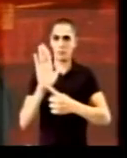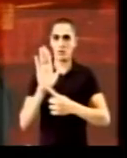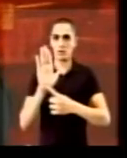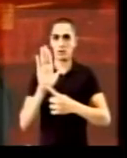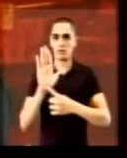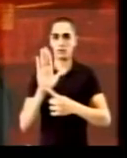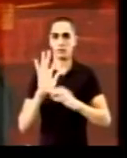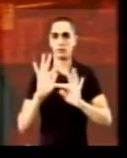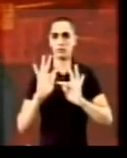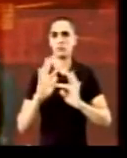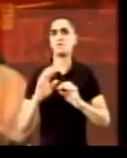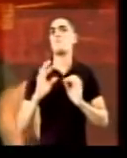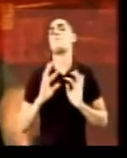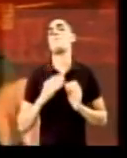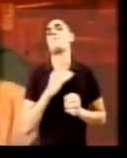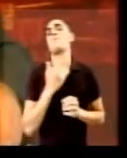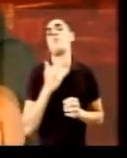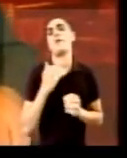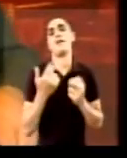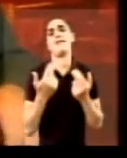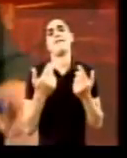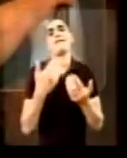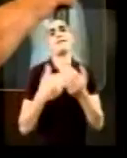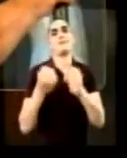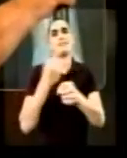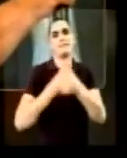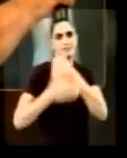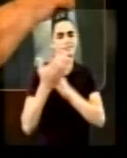outros anos. Nessa faixa aqui,